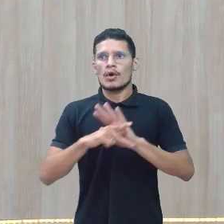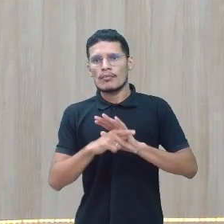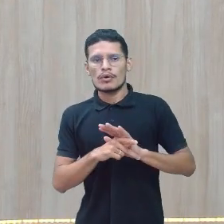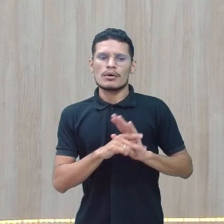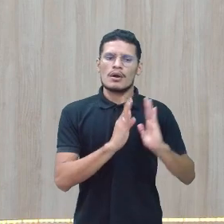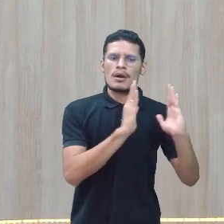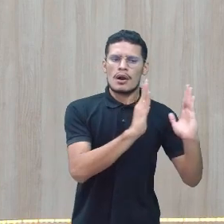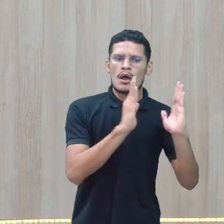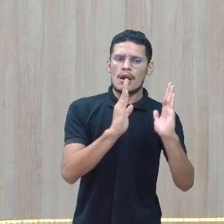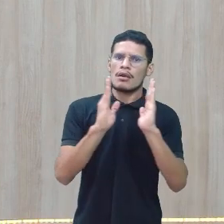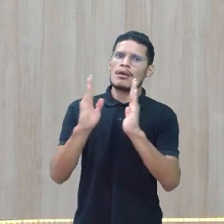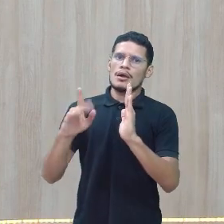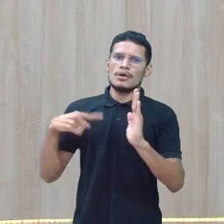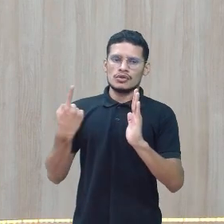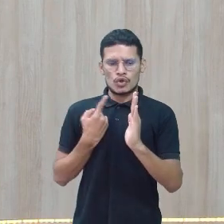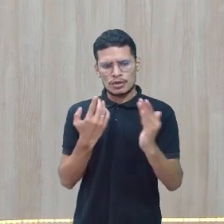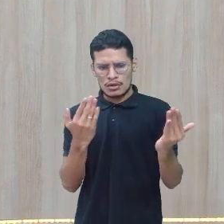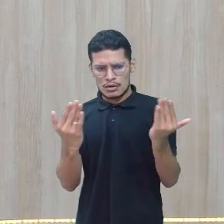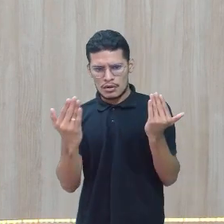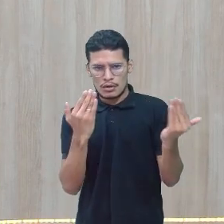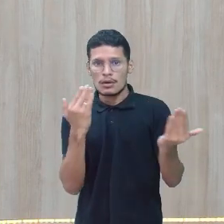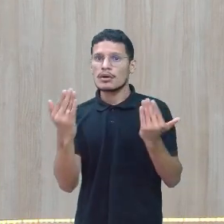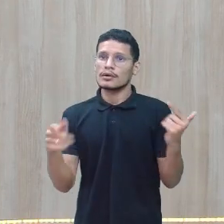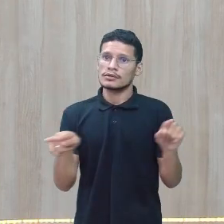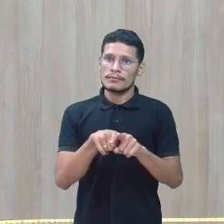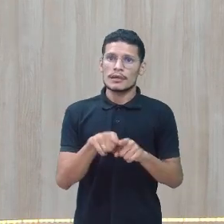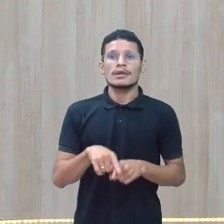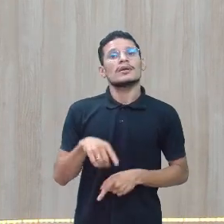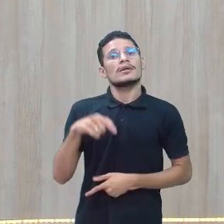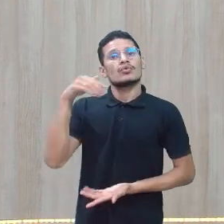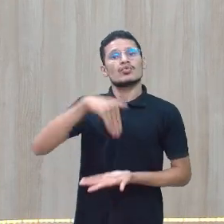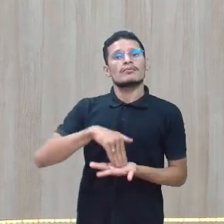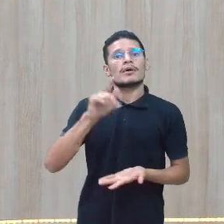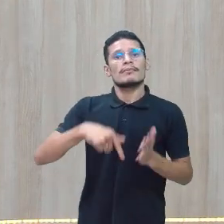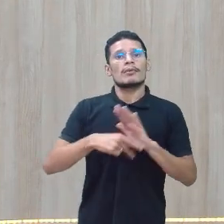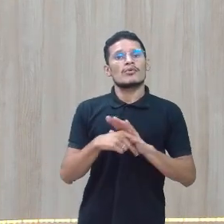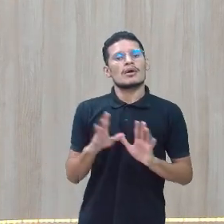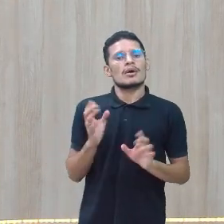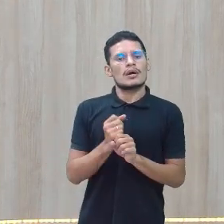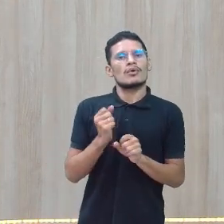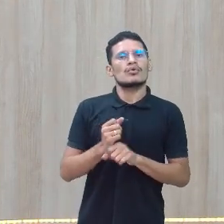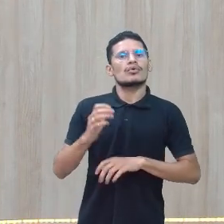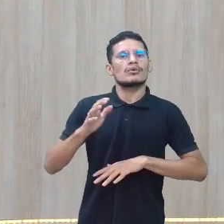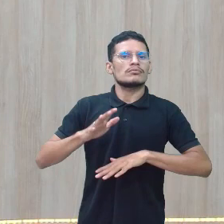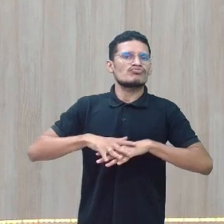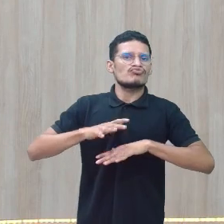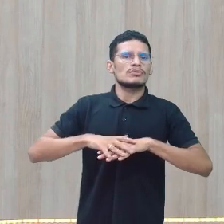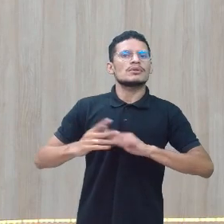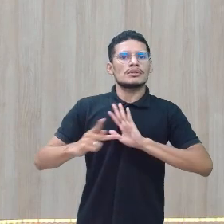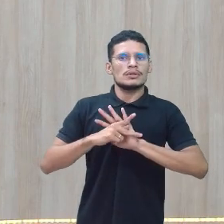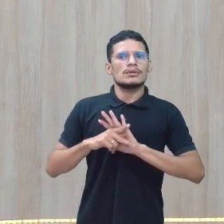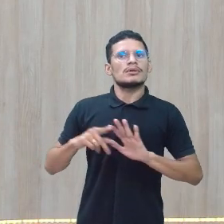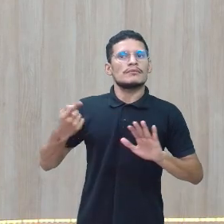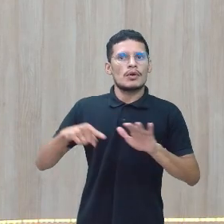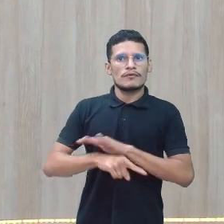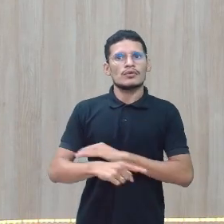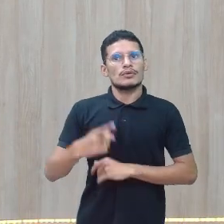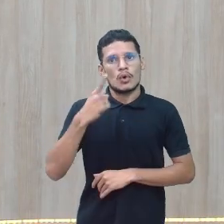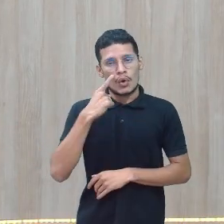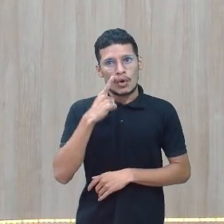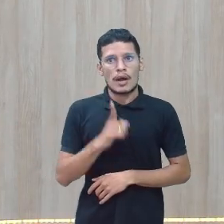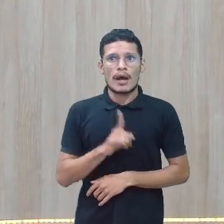ordem, dá para eu conseguir comparar essas respostas. E a média aritmética tem um cálculo um pouquinho mais preciso. Vamos dar uma olhada aqui no exemplo que eu